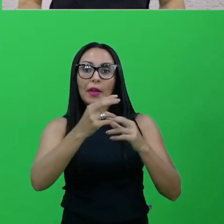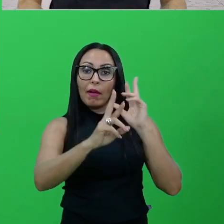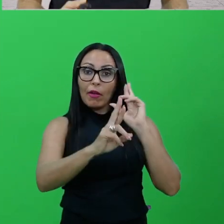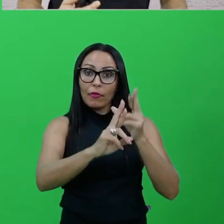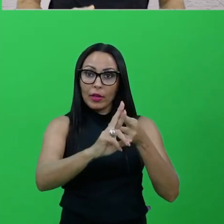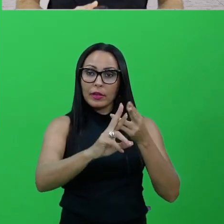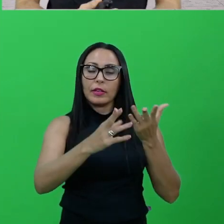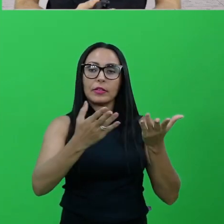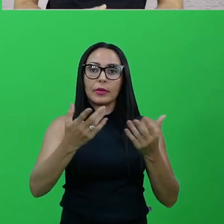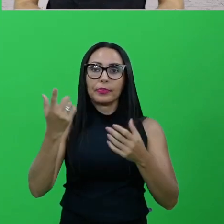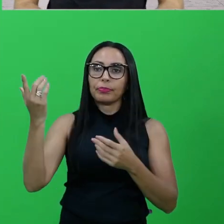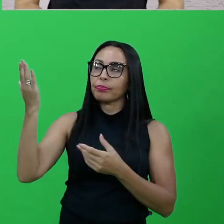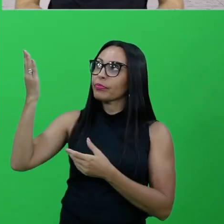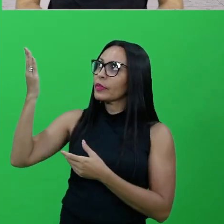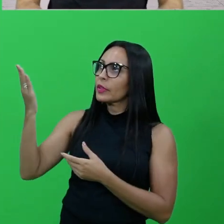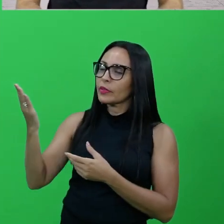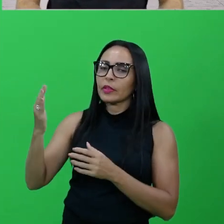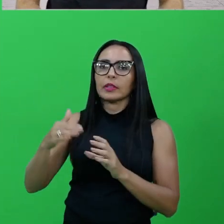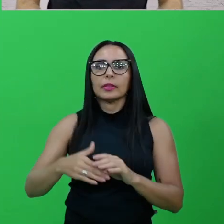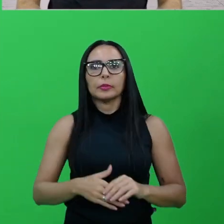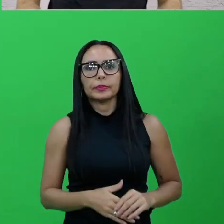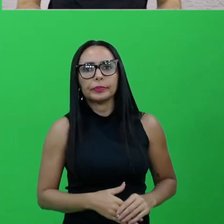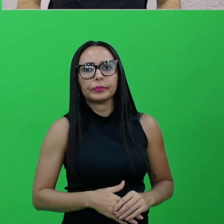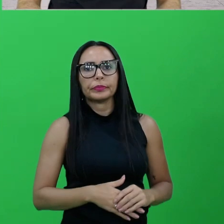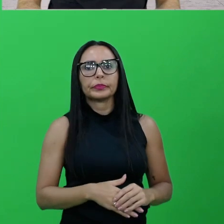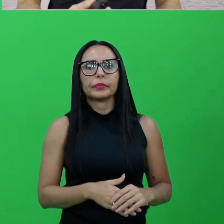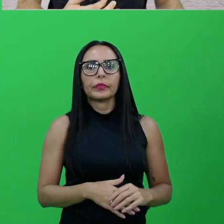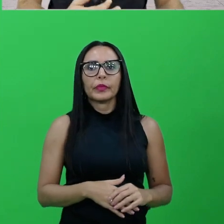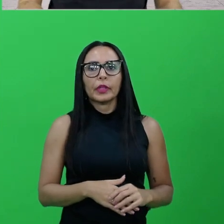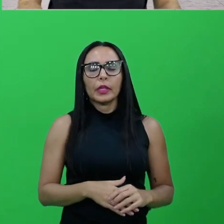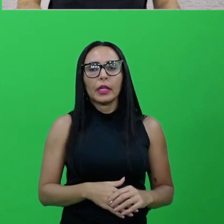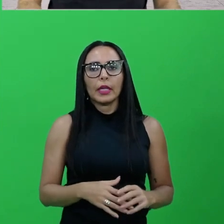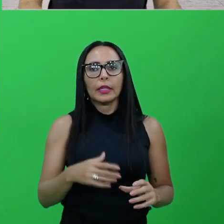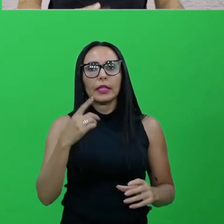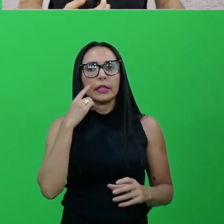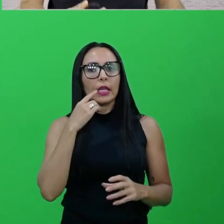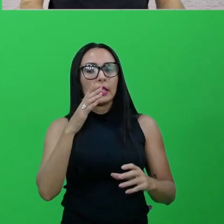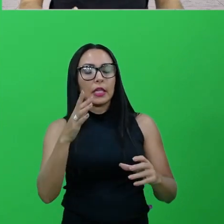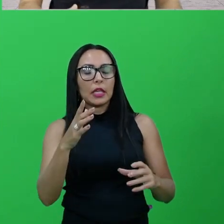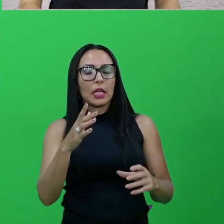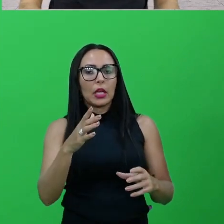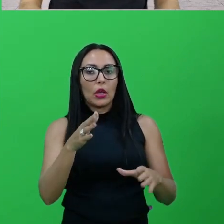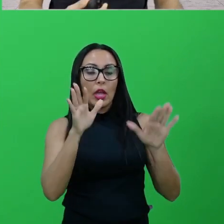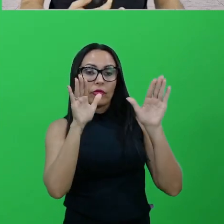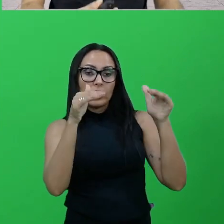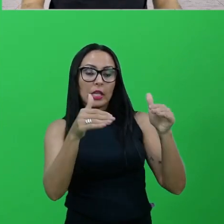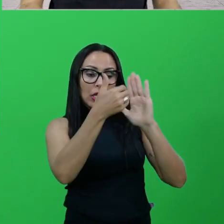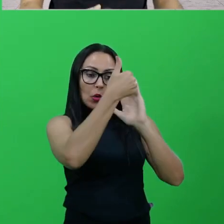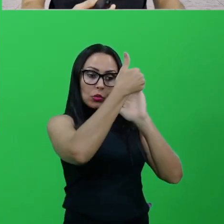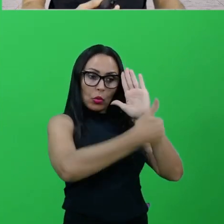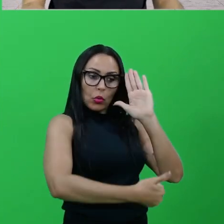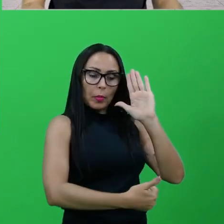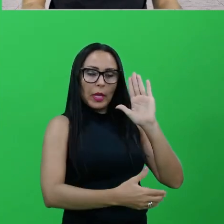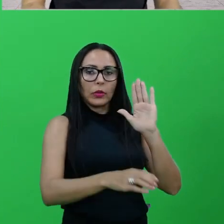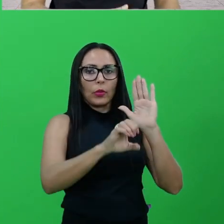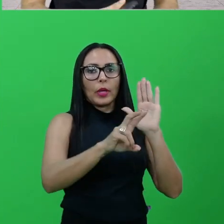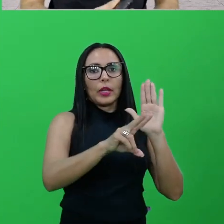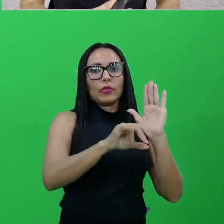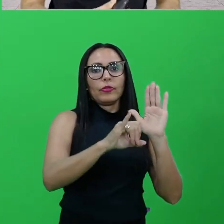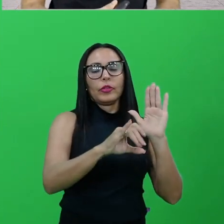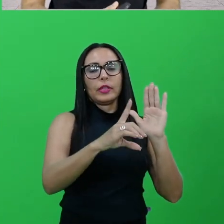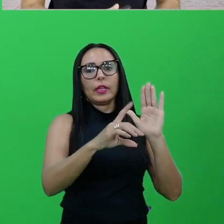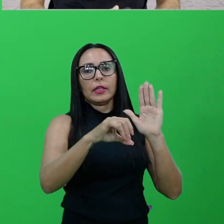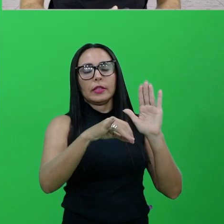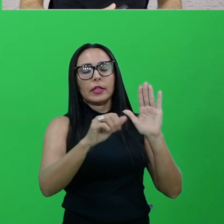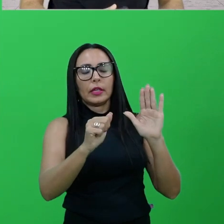vai trazer de inovação no setor público, ela se refere a evidências, é um documento intitulado Evidências da Gestão Pública